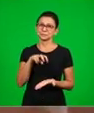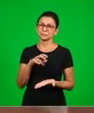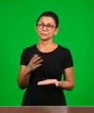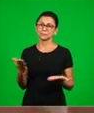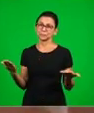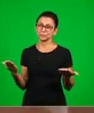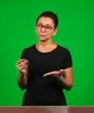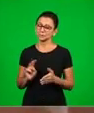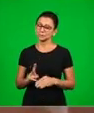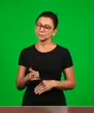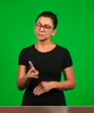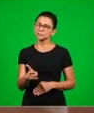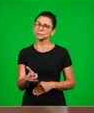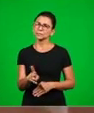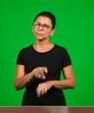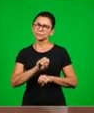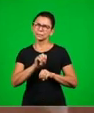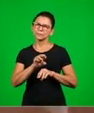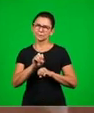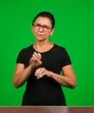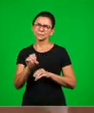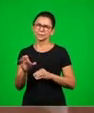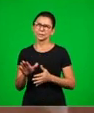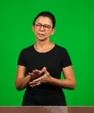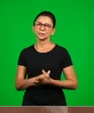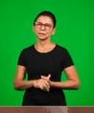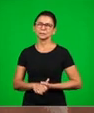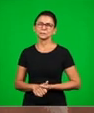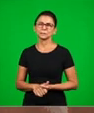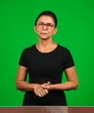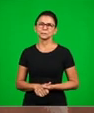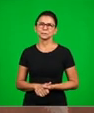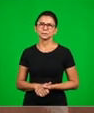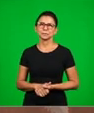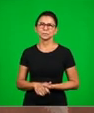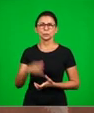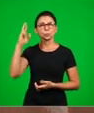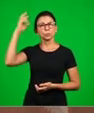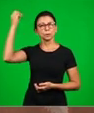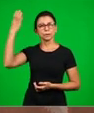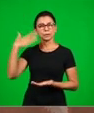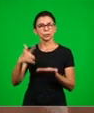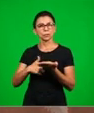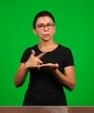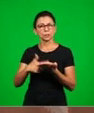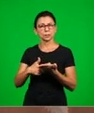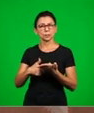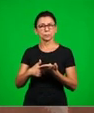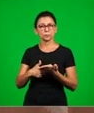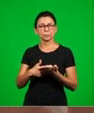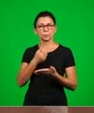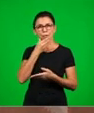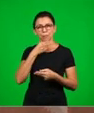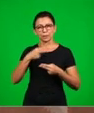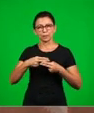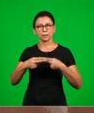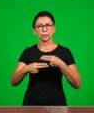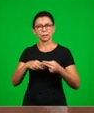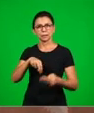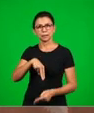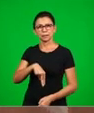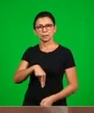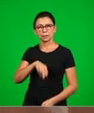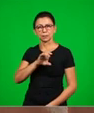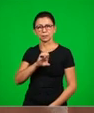continuidade ao ensino que o Senhor tem nos dado sobre o livro de Neemias, o pastor Giduti vai introduzir nessa